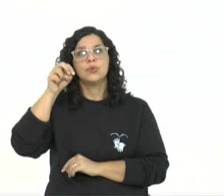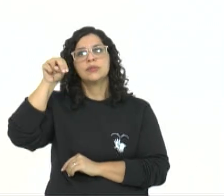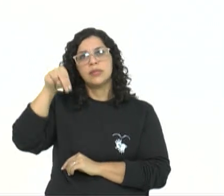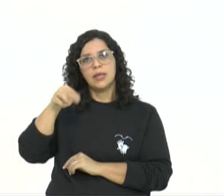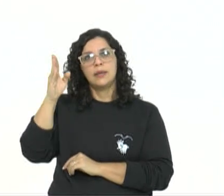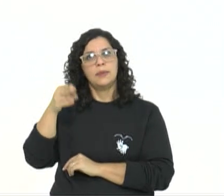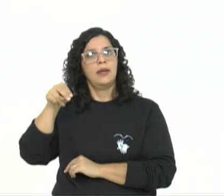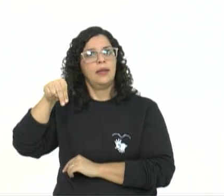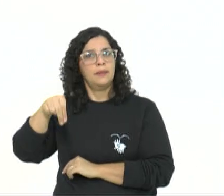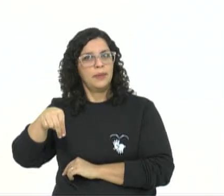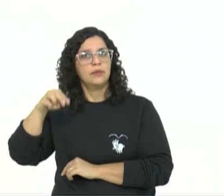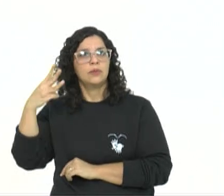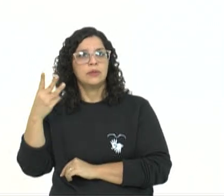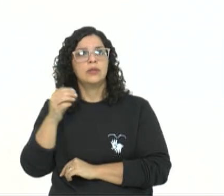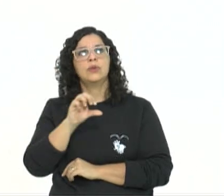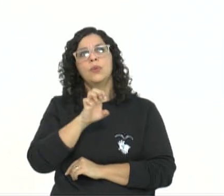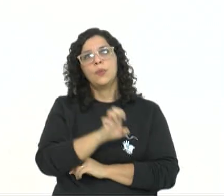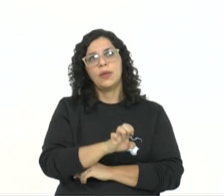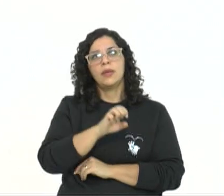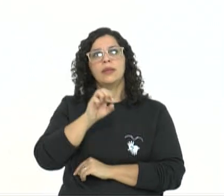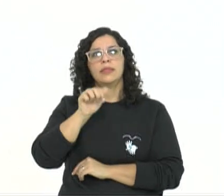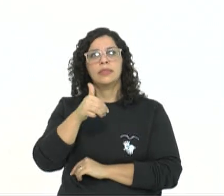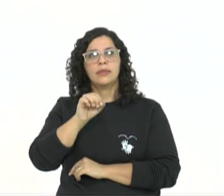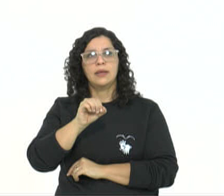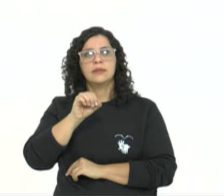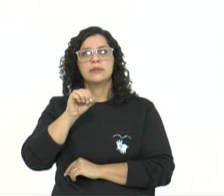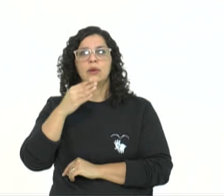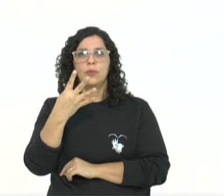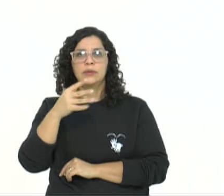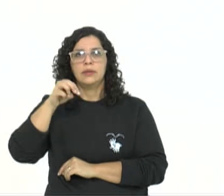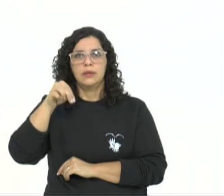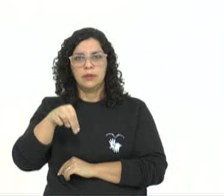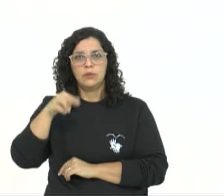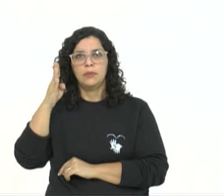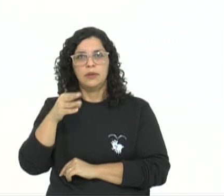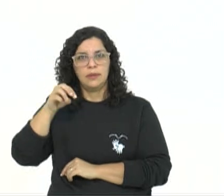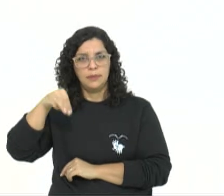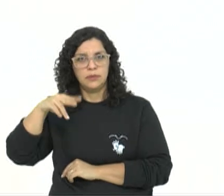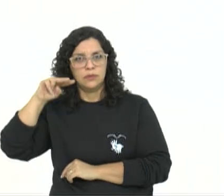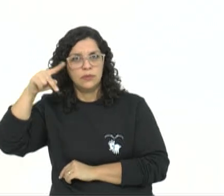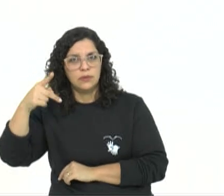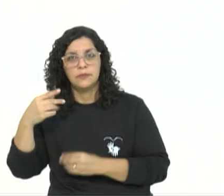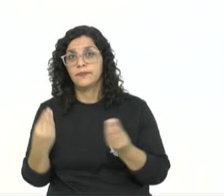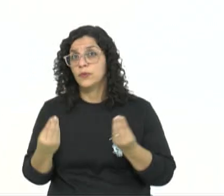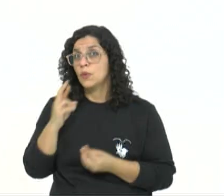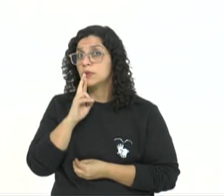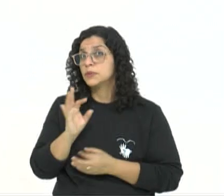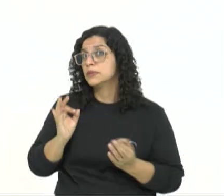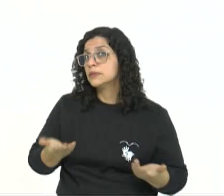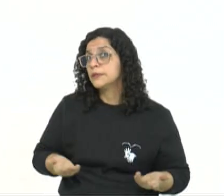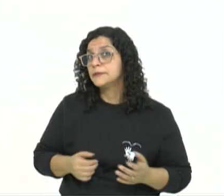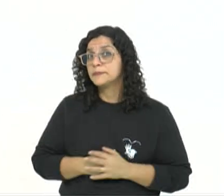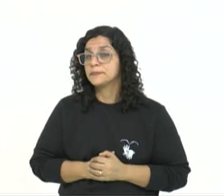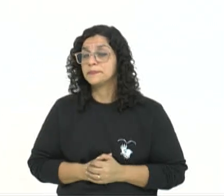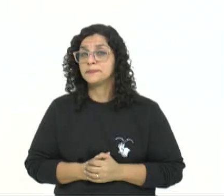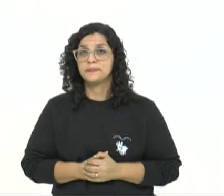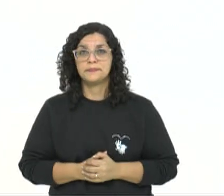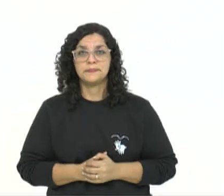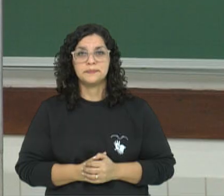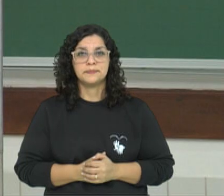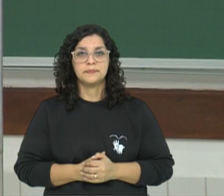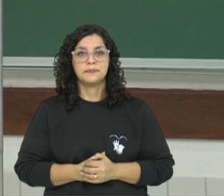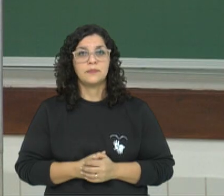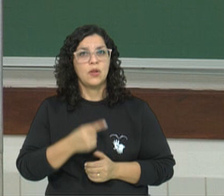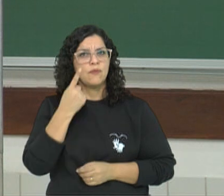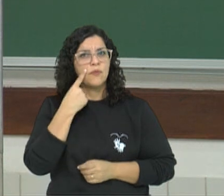menos 2 Newton por metro quadrado, o item E, 10 na quarta Newton por metro quadrado. Qual alternativa está correta